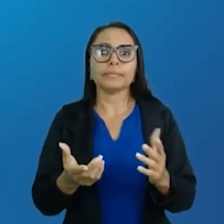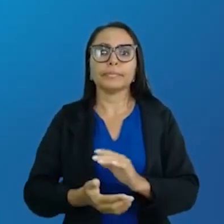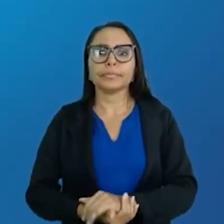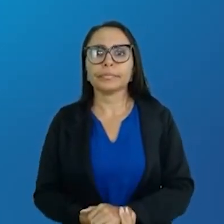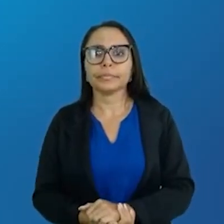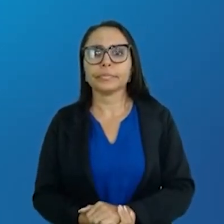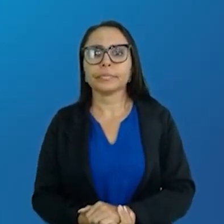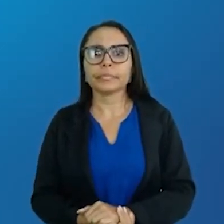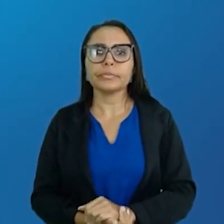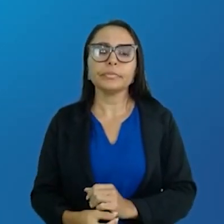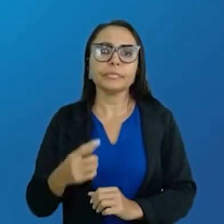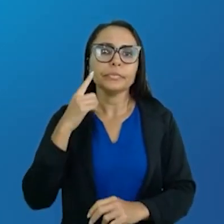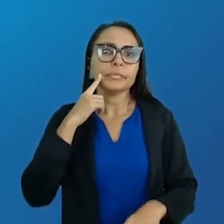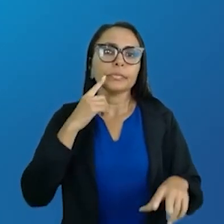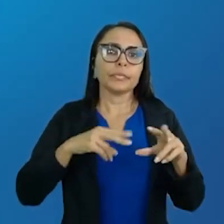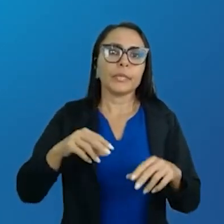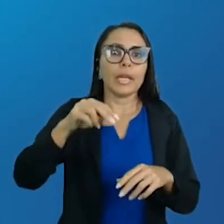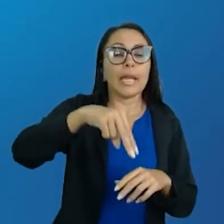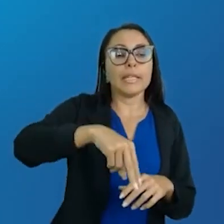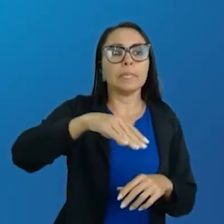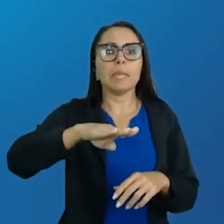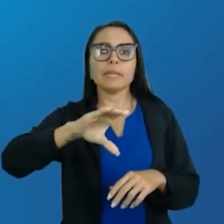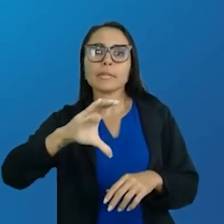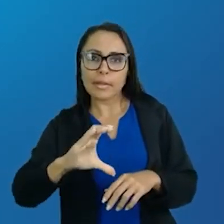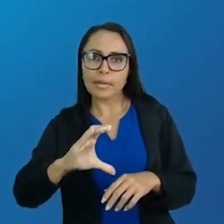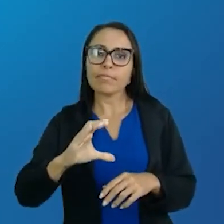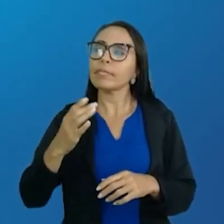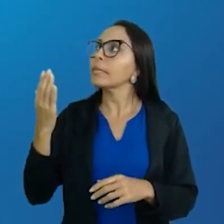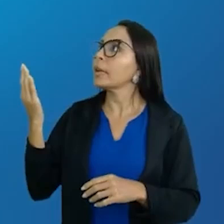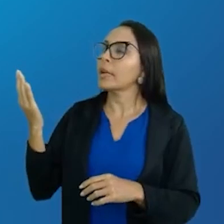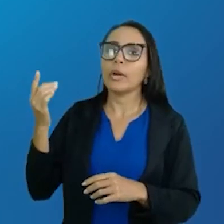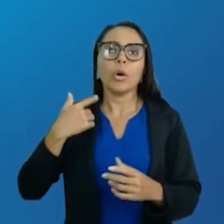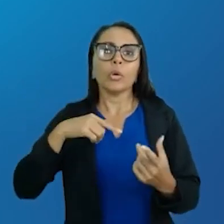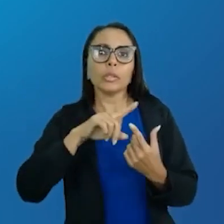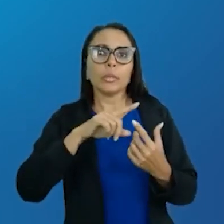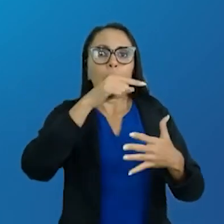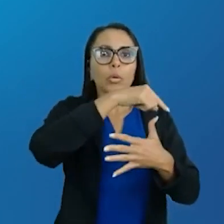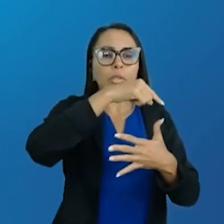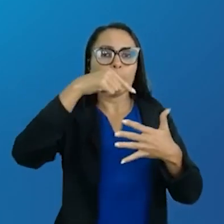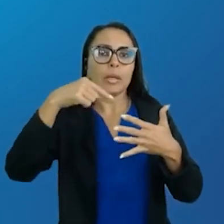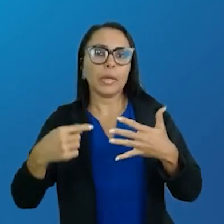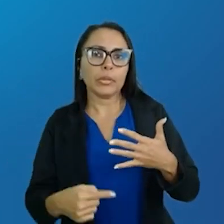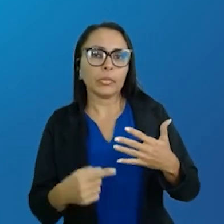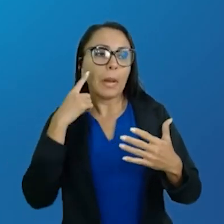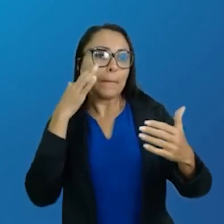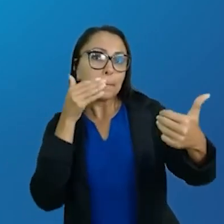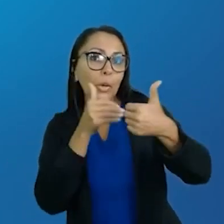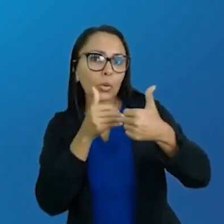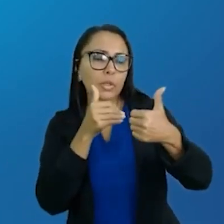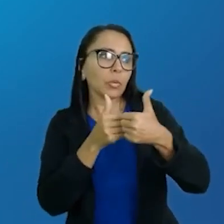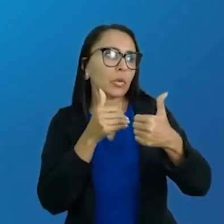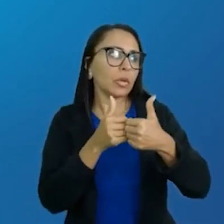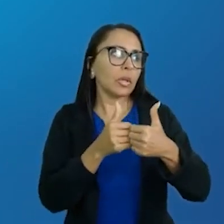com a pregnância e com a unidade, é o da proximidade, que é tipo, onde elementos muito próximos uns dos outros,